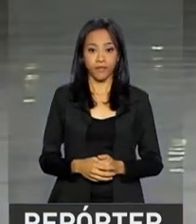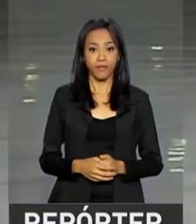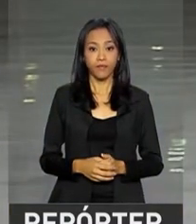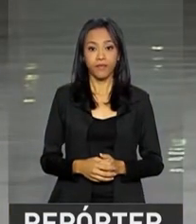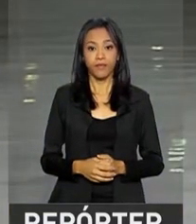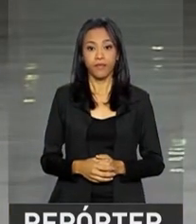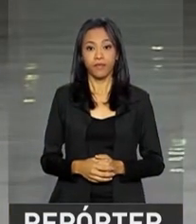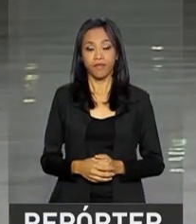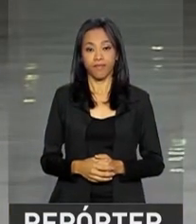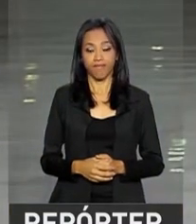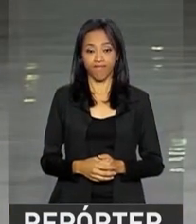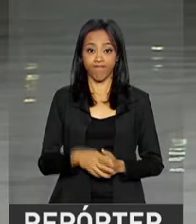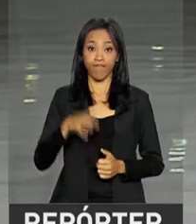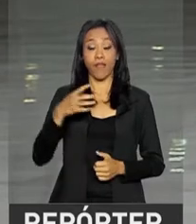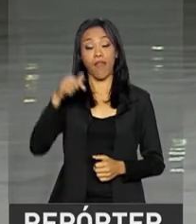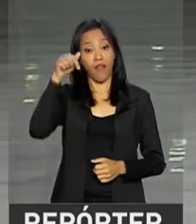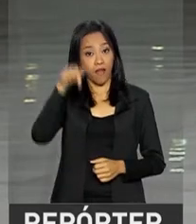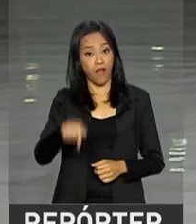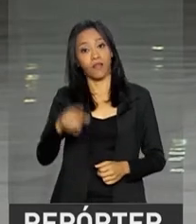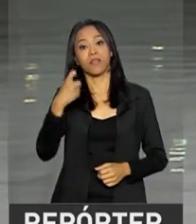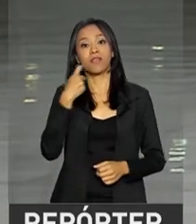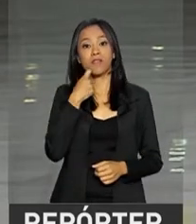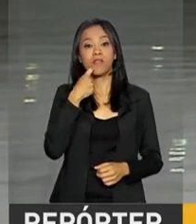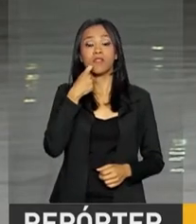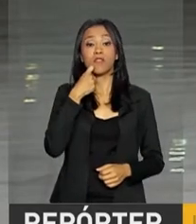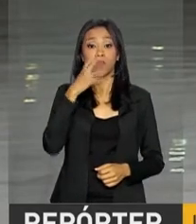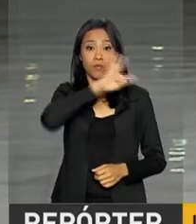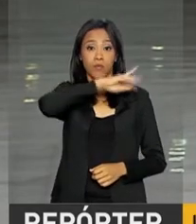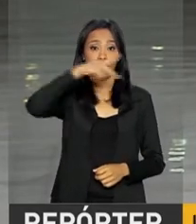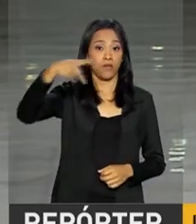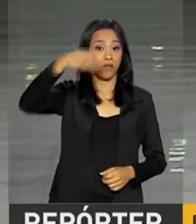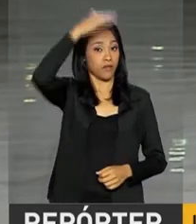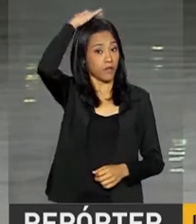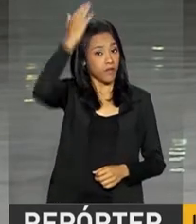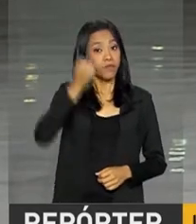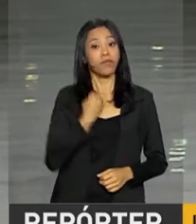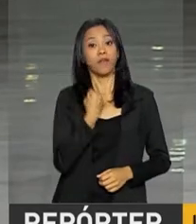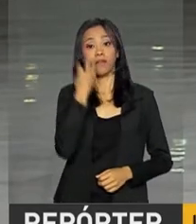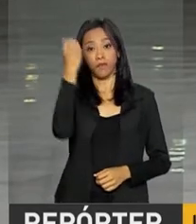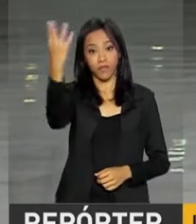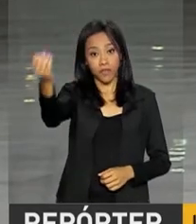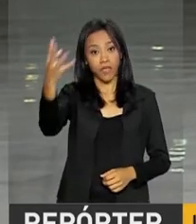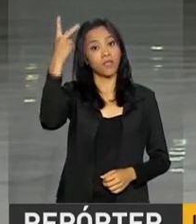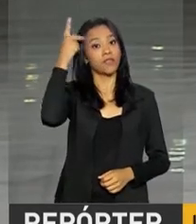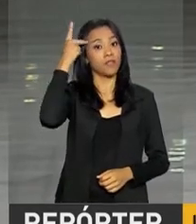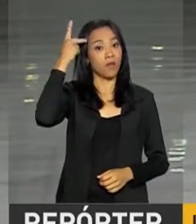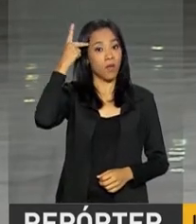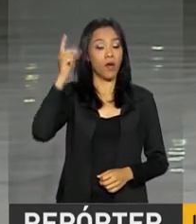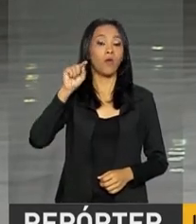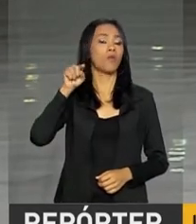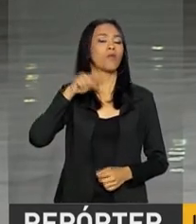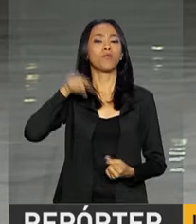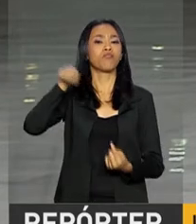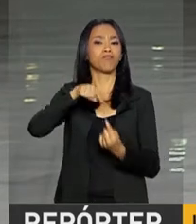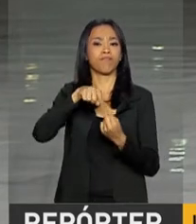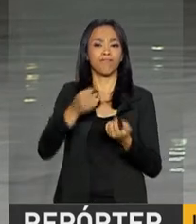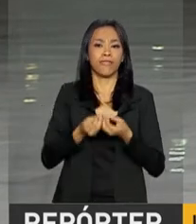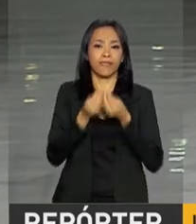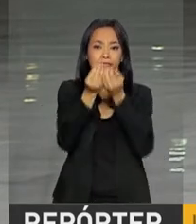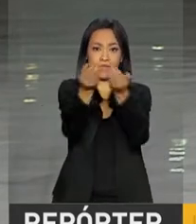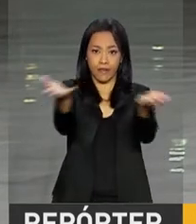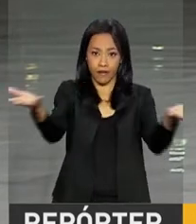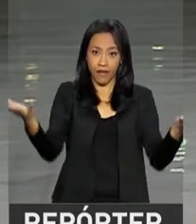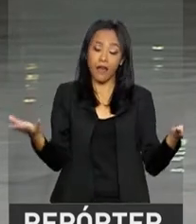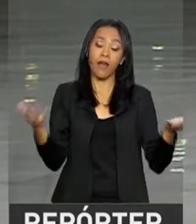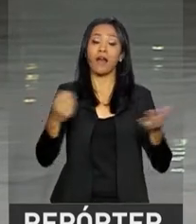vai esta sexta feira a cidade de sorocaba no interior de são paulo para entregar 300 ambulâncias do serviço